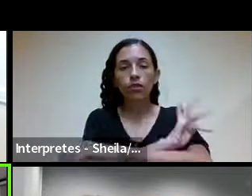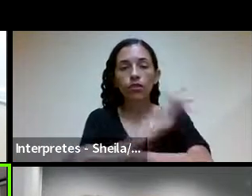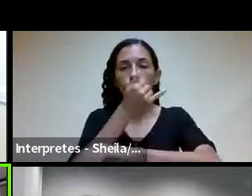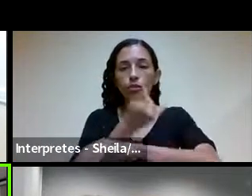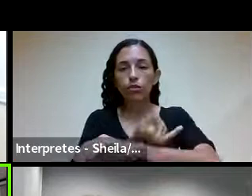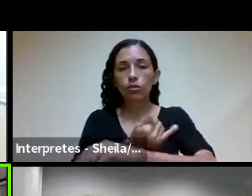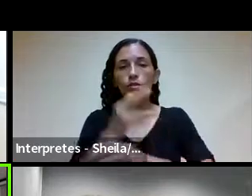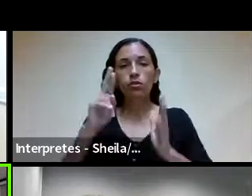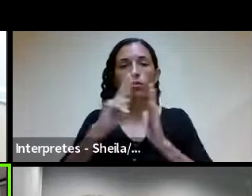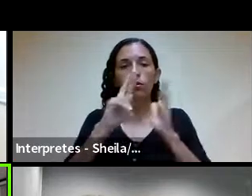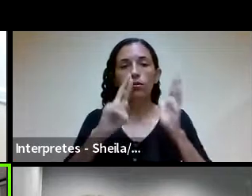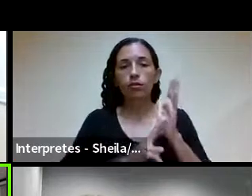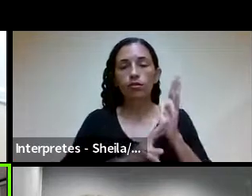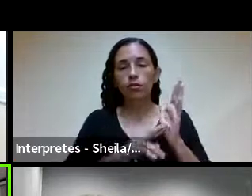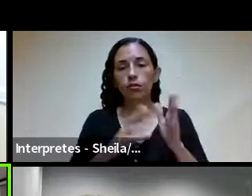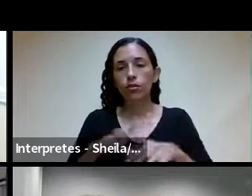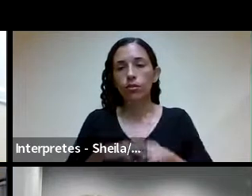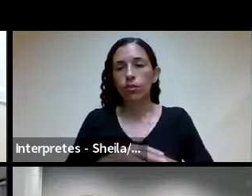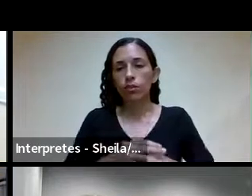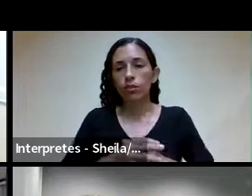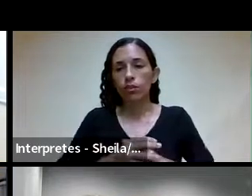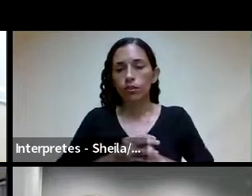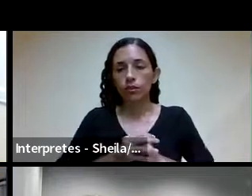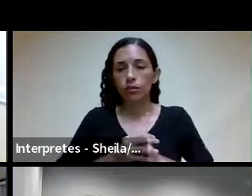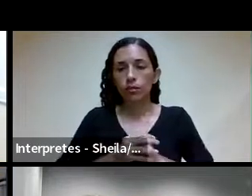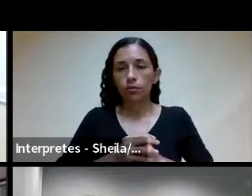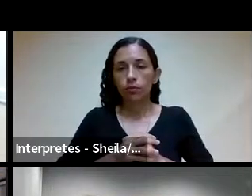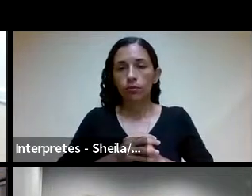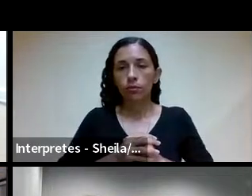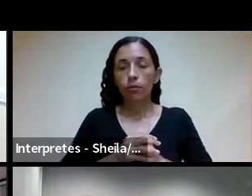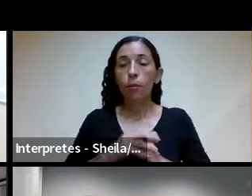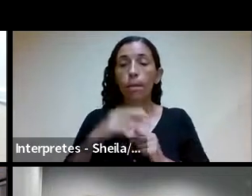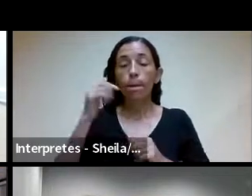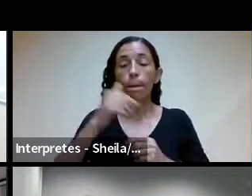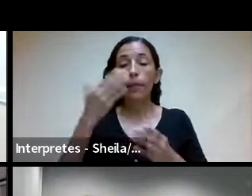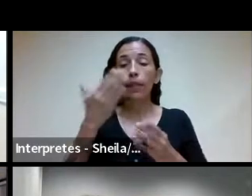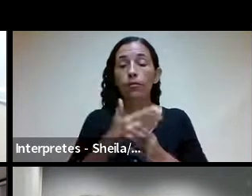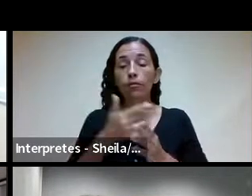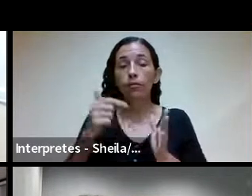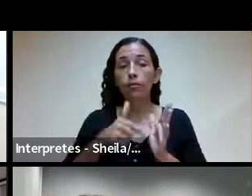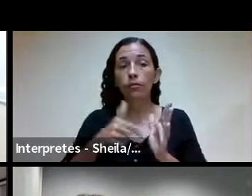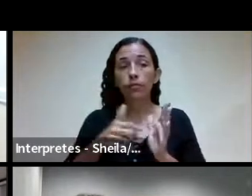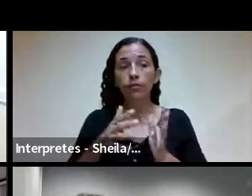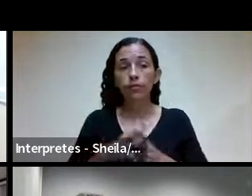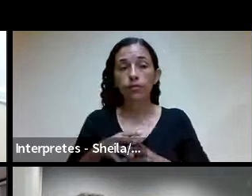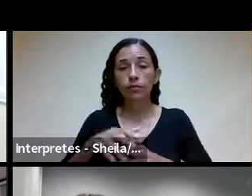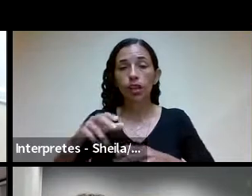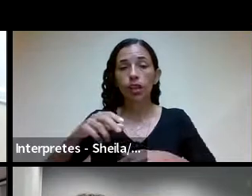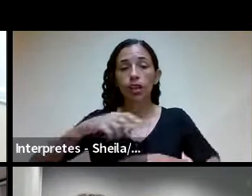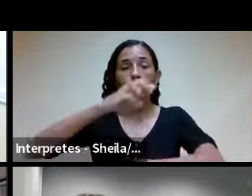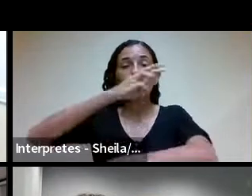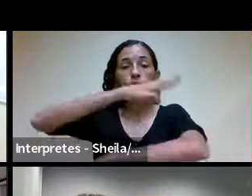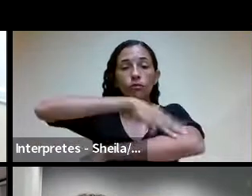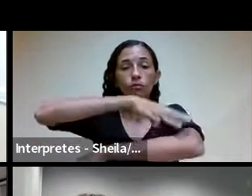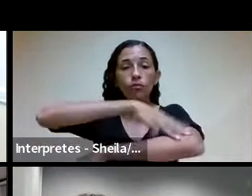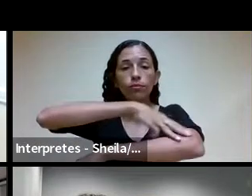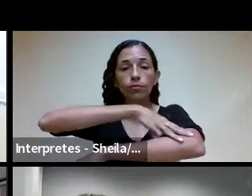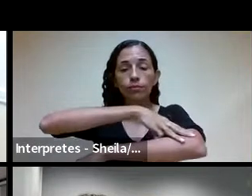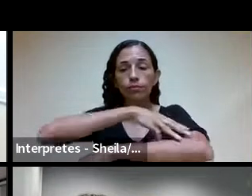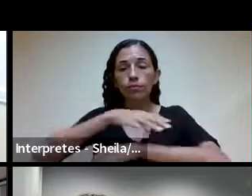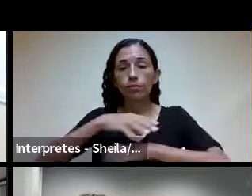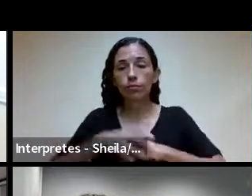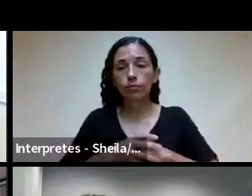palavra. Senhor presidente, o processo está em mesa. Trata-se de recurso eleitoral interposto por